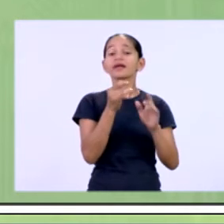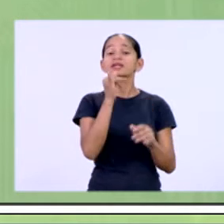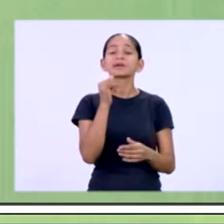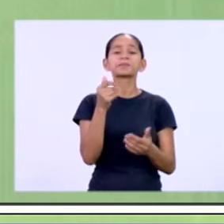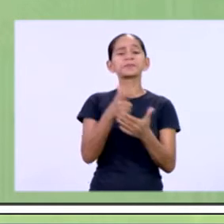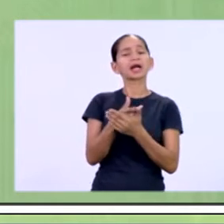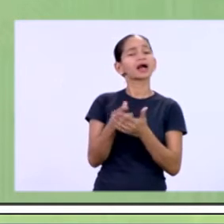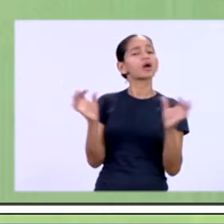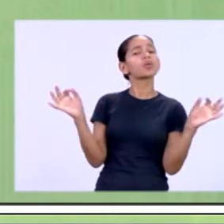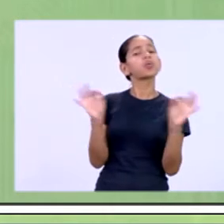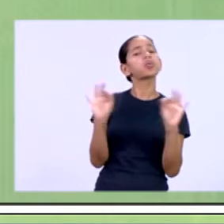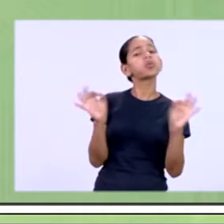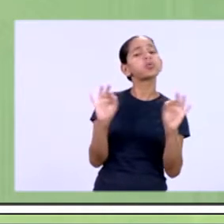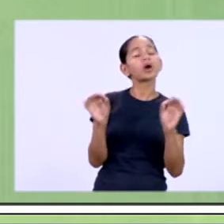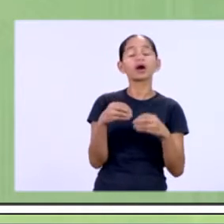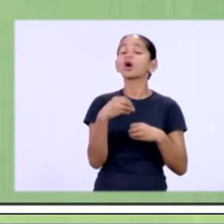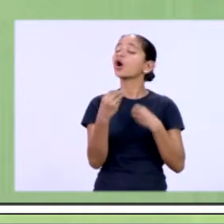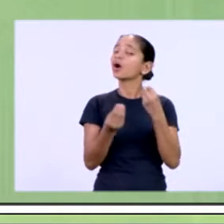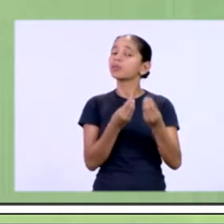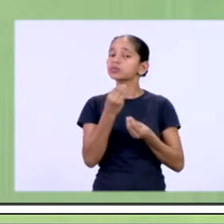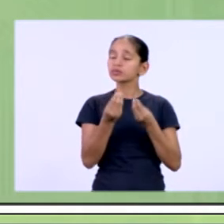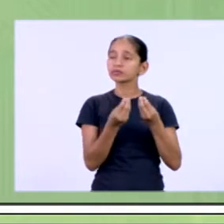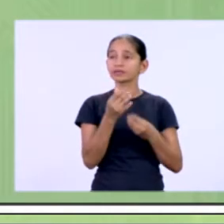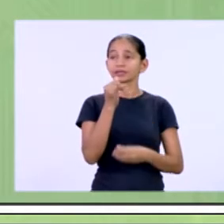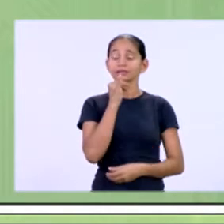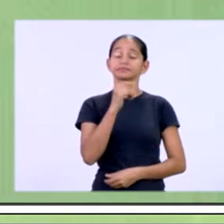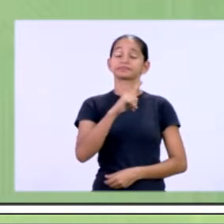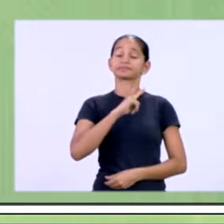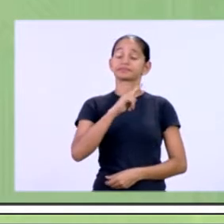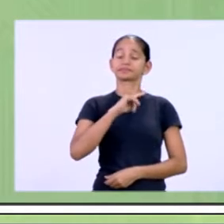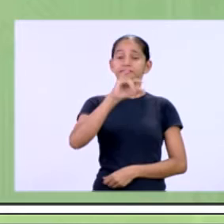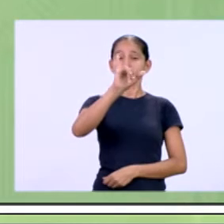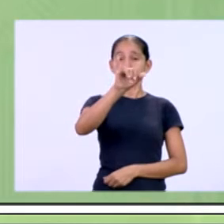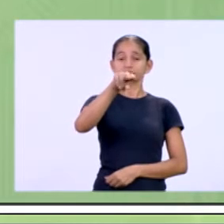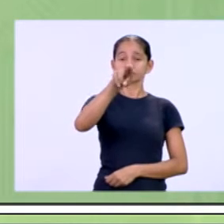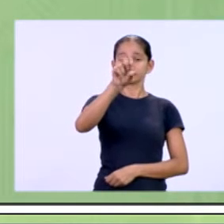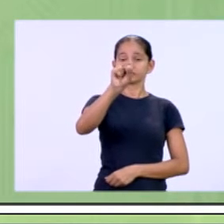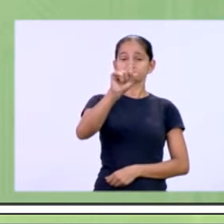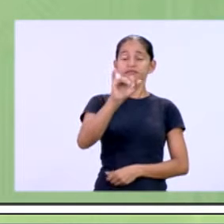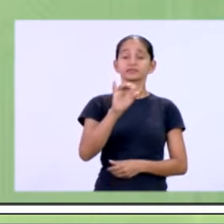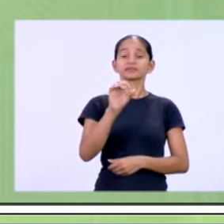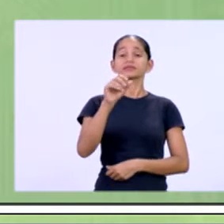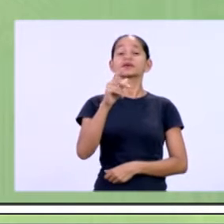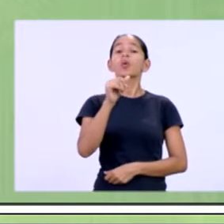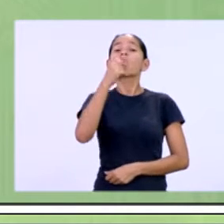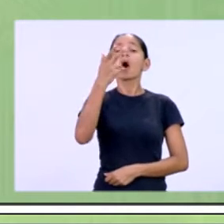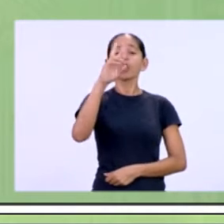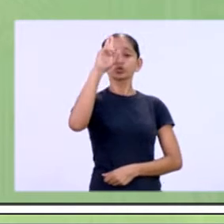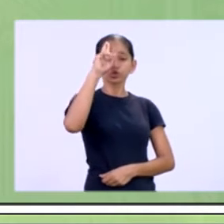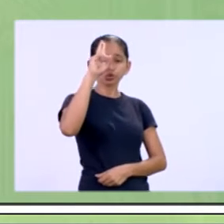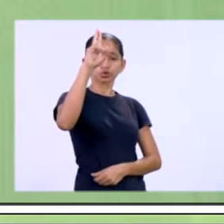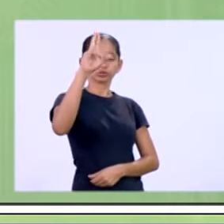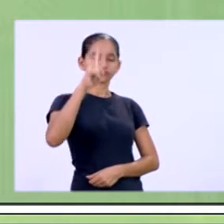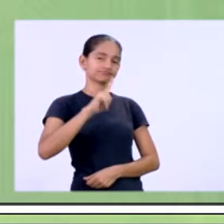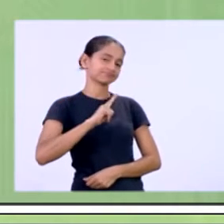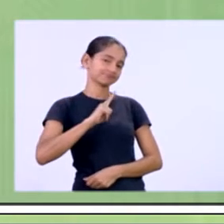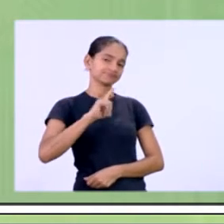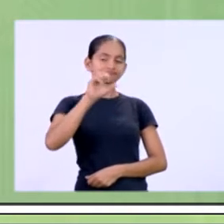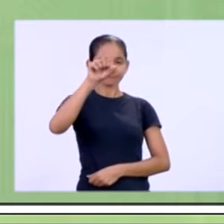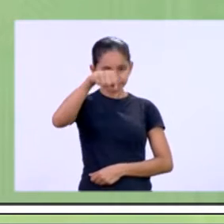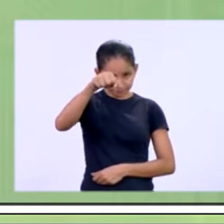né, contribuição patronal, de INSS patronal. Esse não paga é relativo, que ele acaba pagando dentro